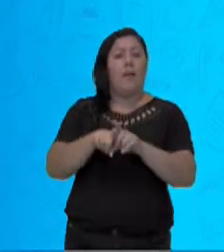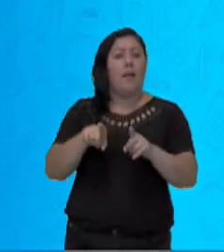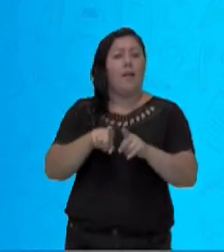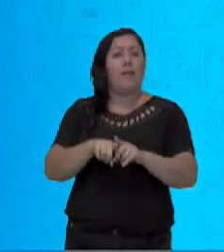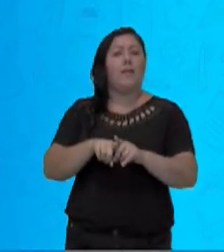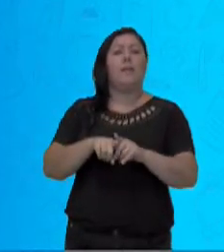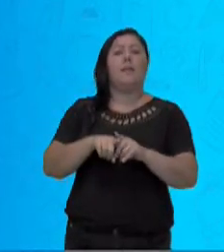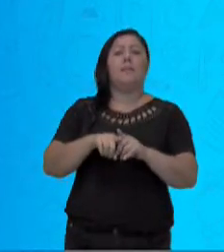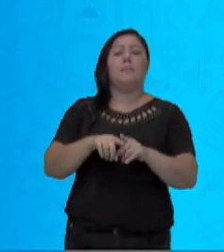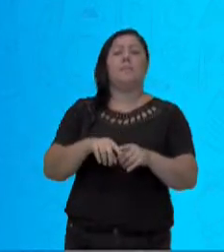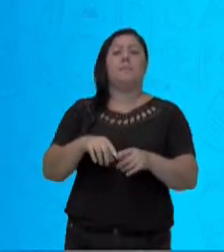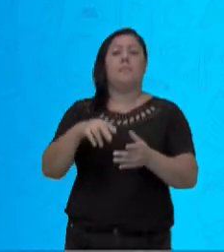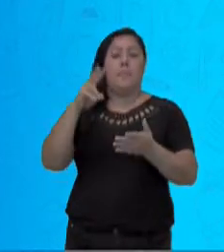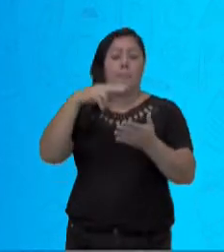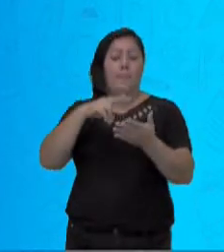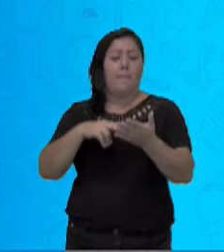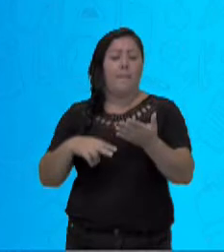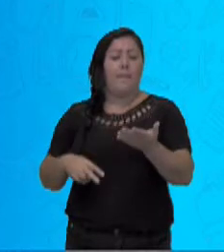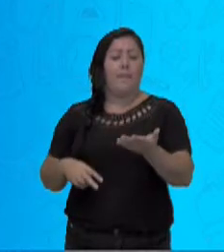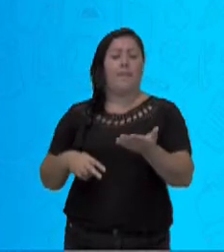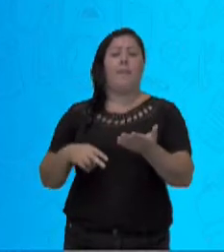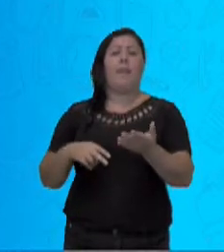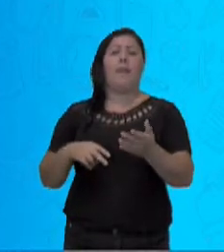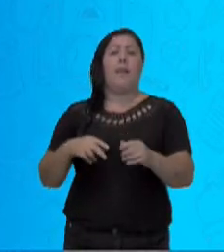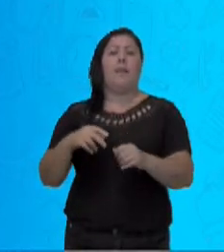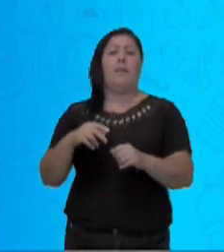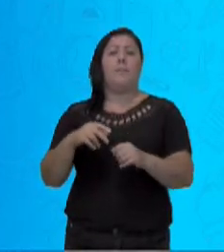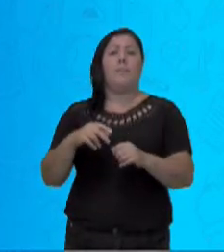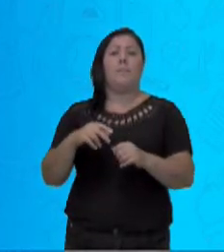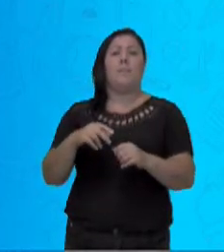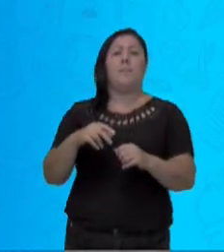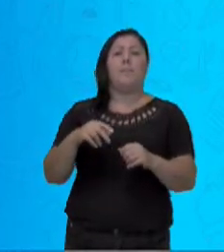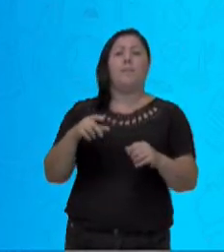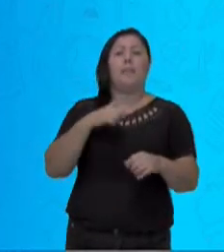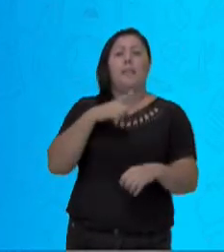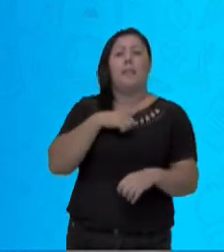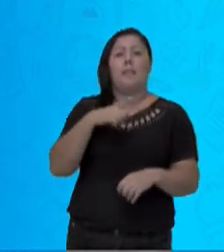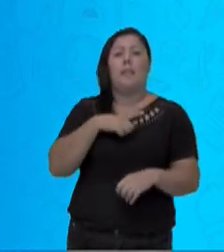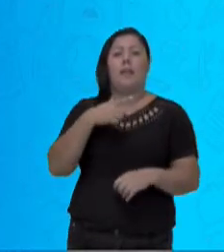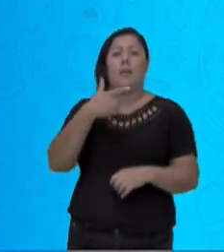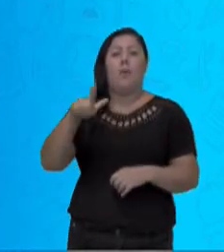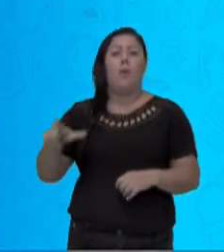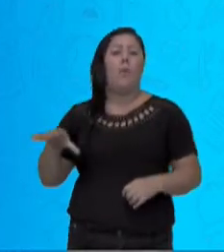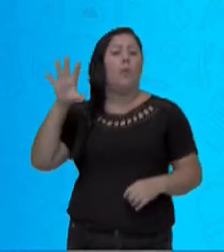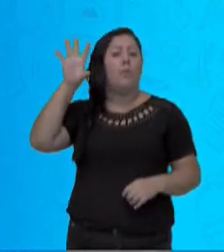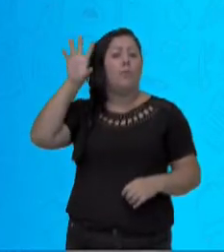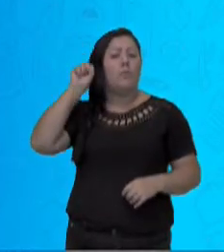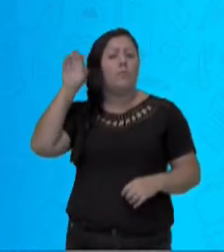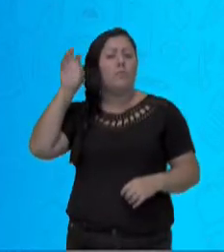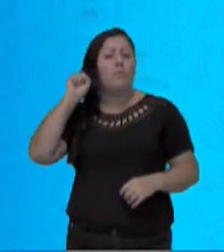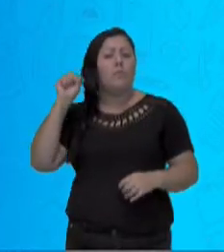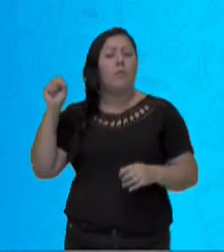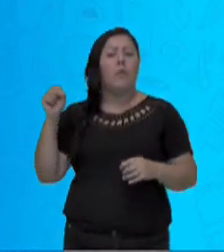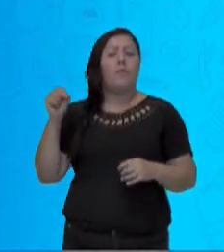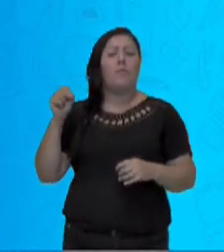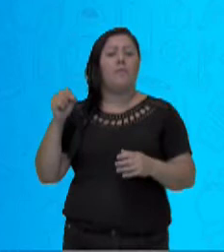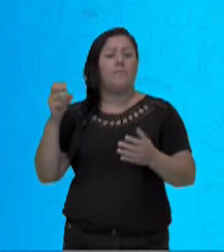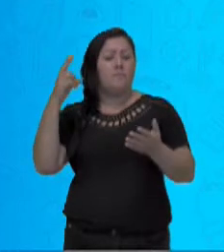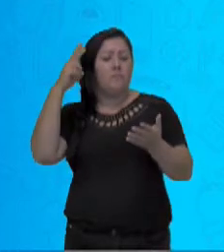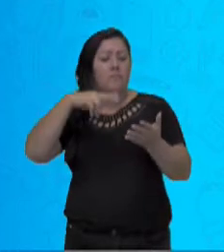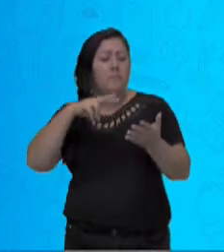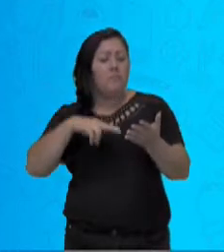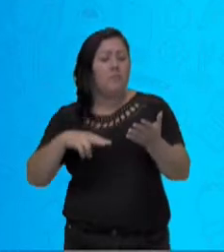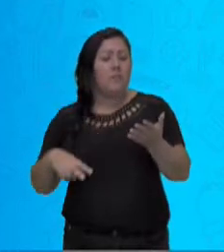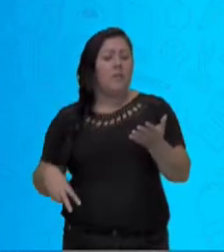for o leitor e ter a participação de um ouvinte da sua família, ele também